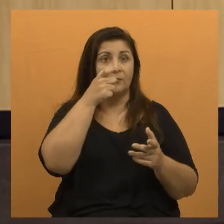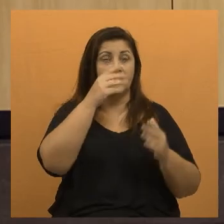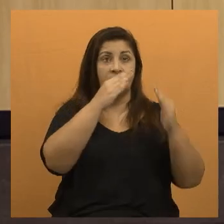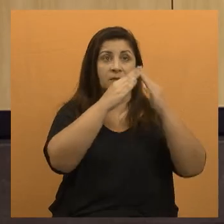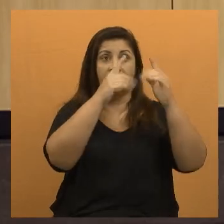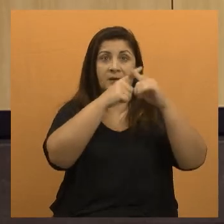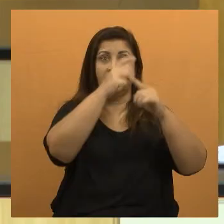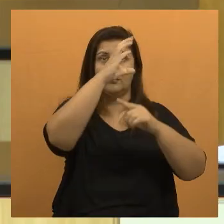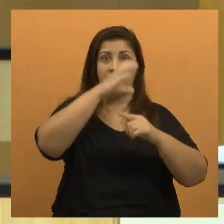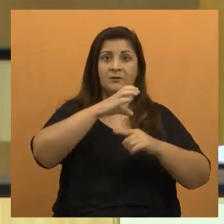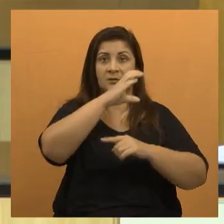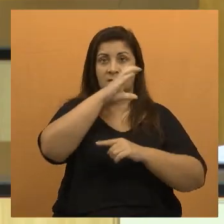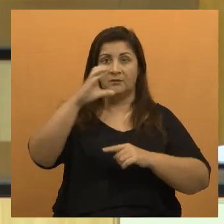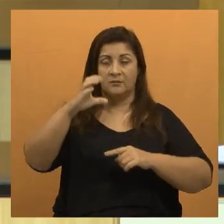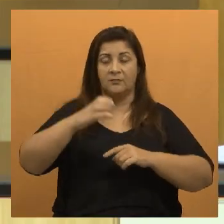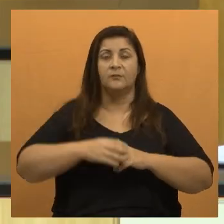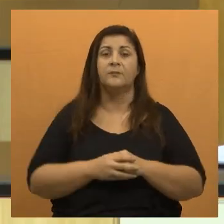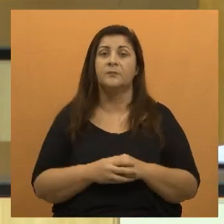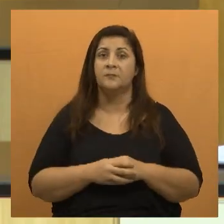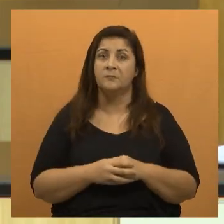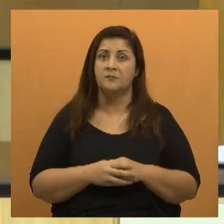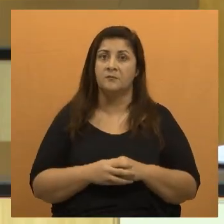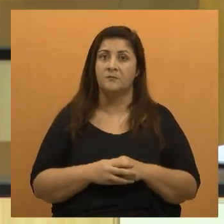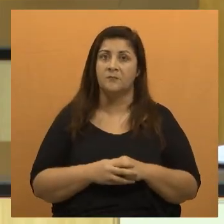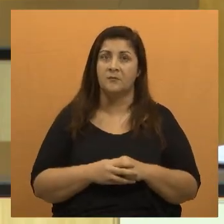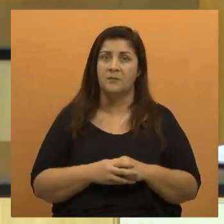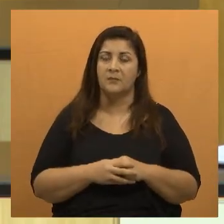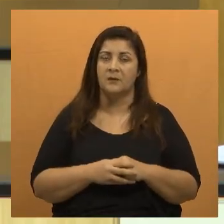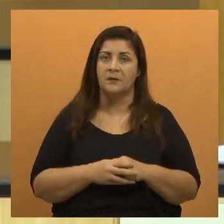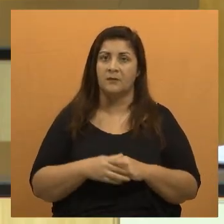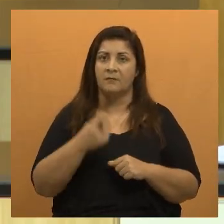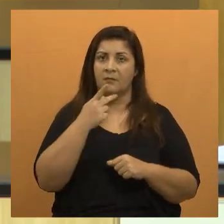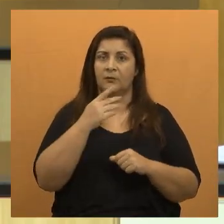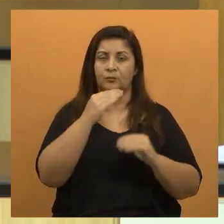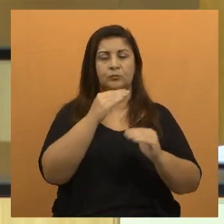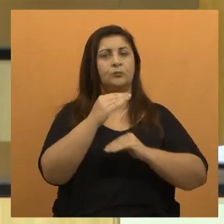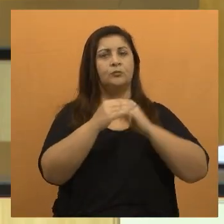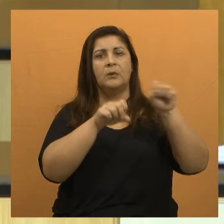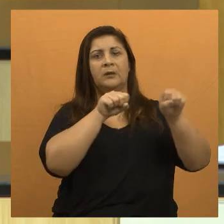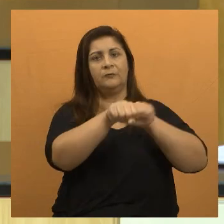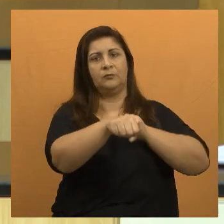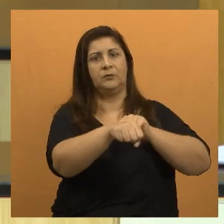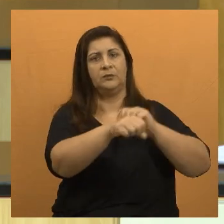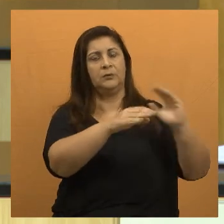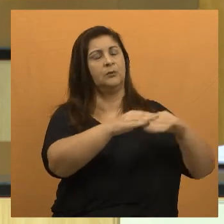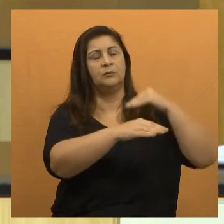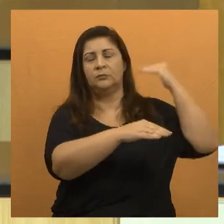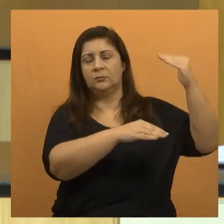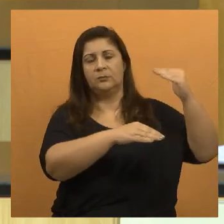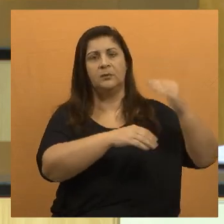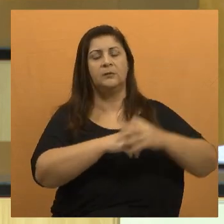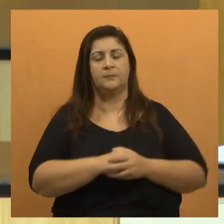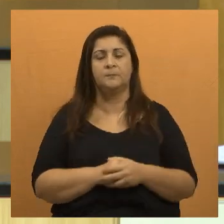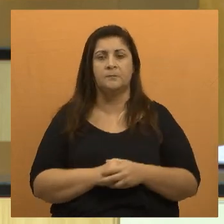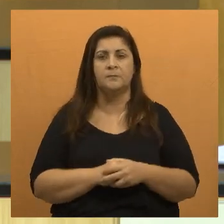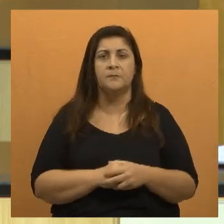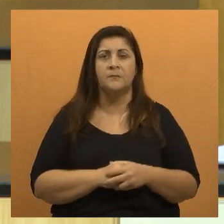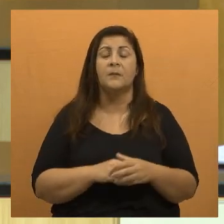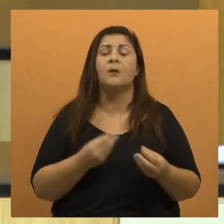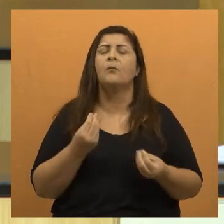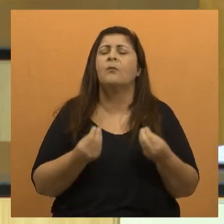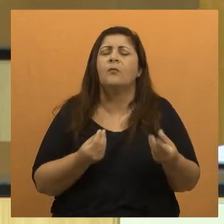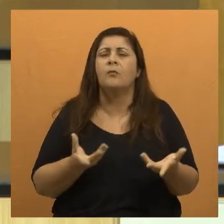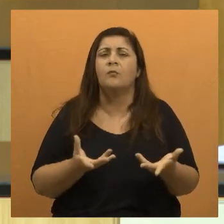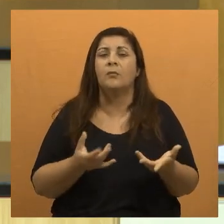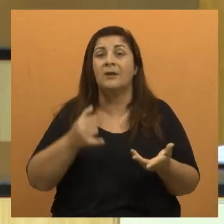a gente começa a campanha de fraternidade, uma superação à violência. E uma das superações à violência é a